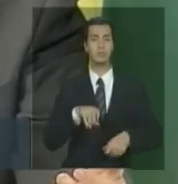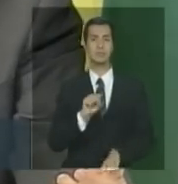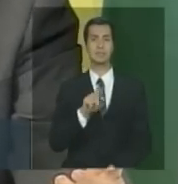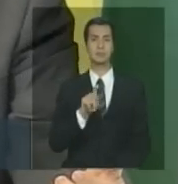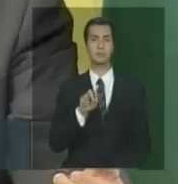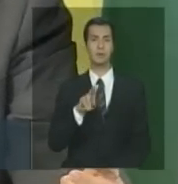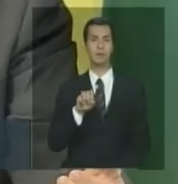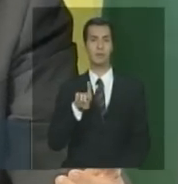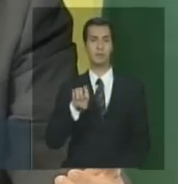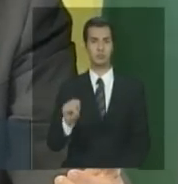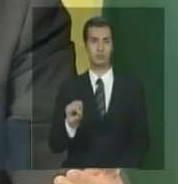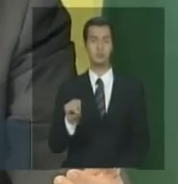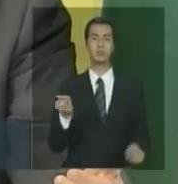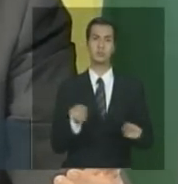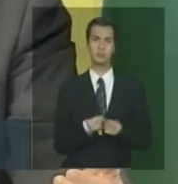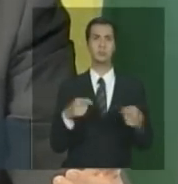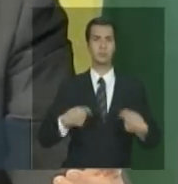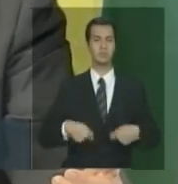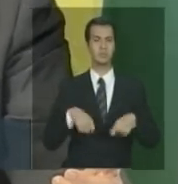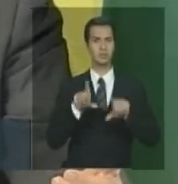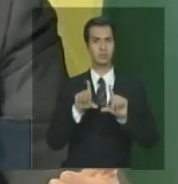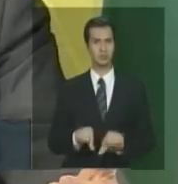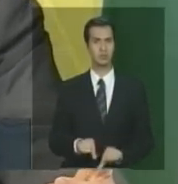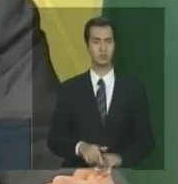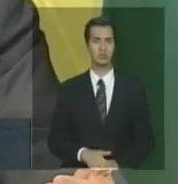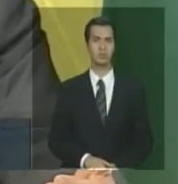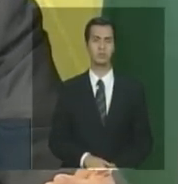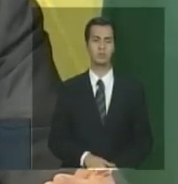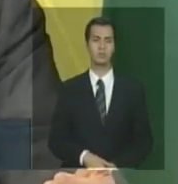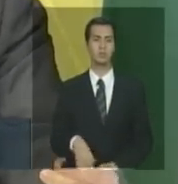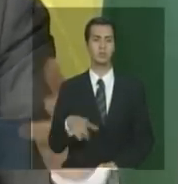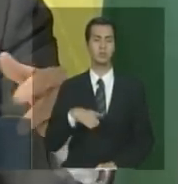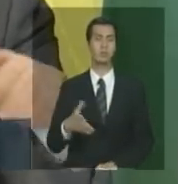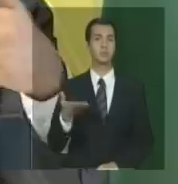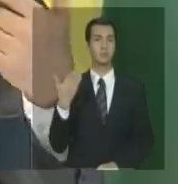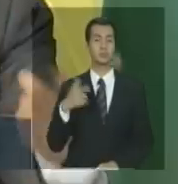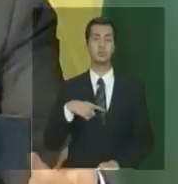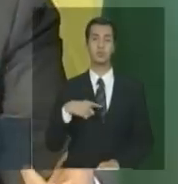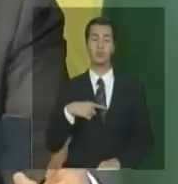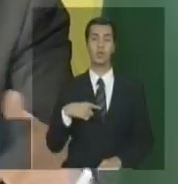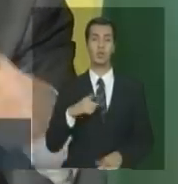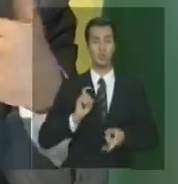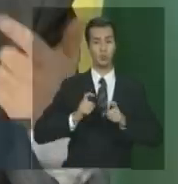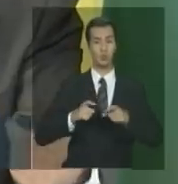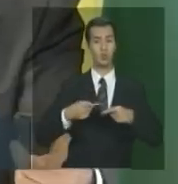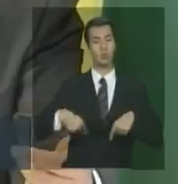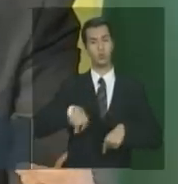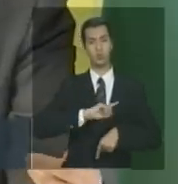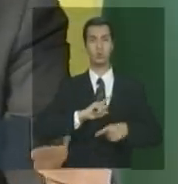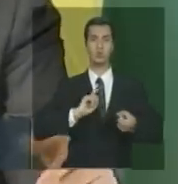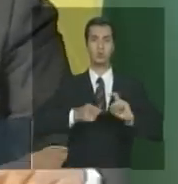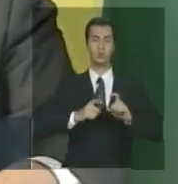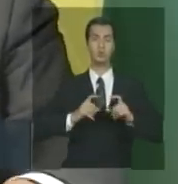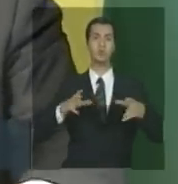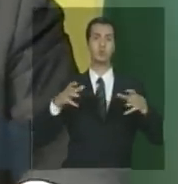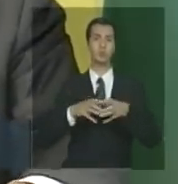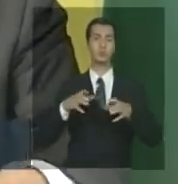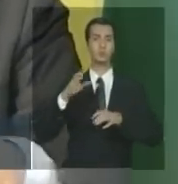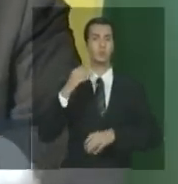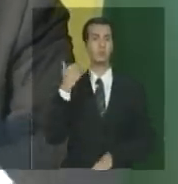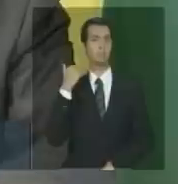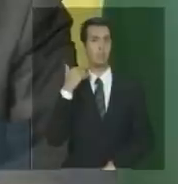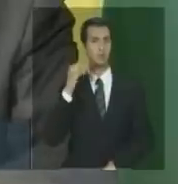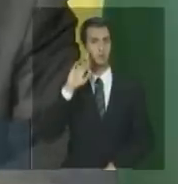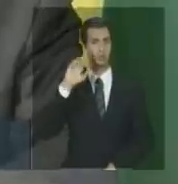spreads. Estavam presentes na reunião os principais banqueiros do país, né? Nos quais estamos discutindo